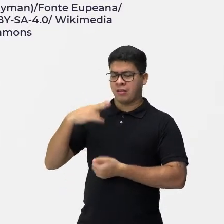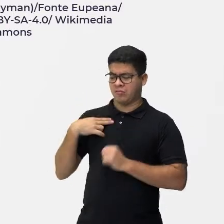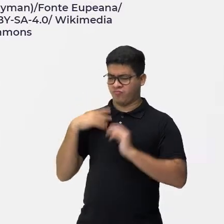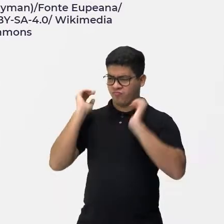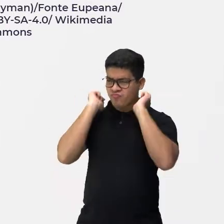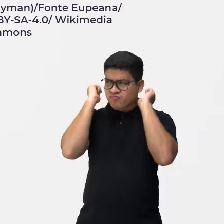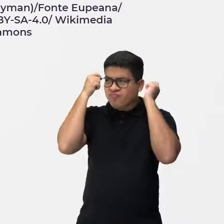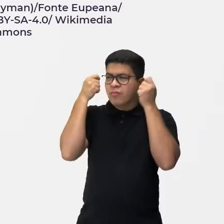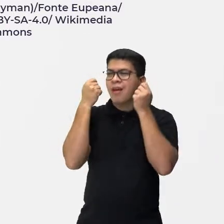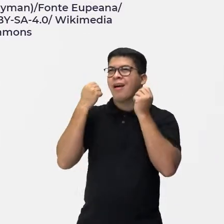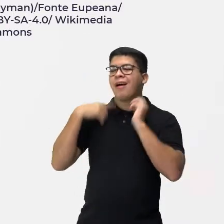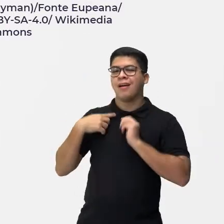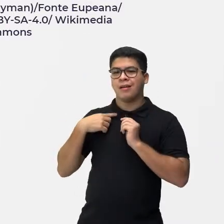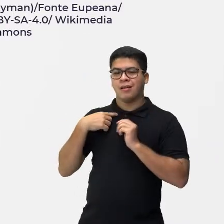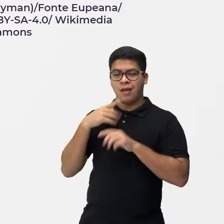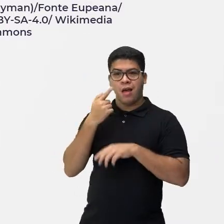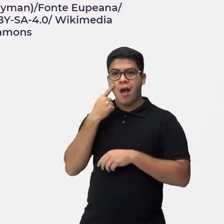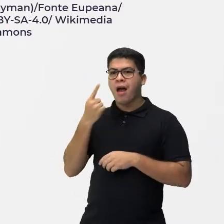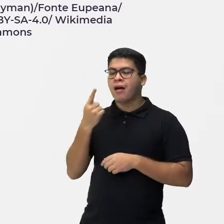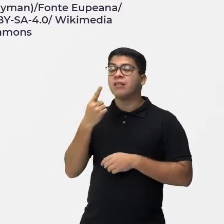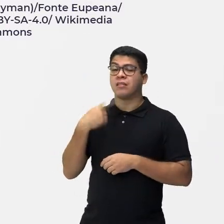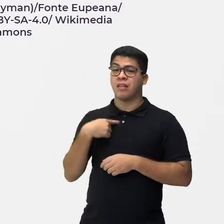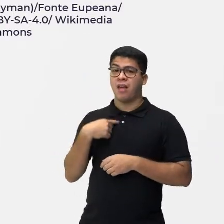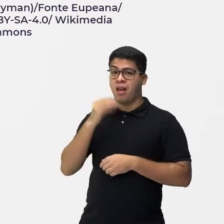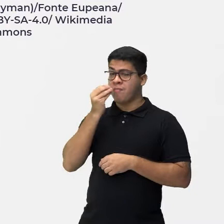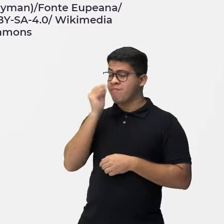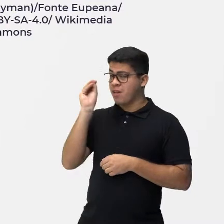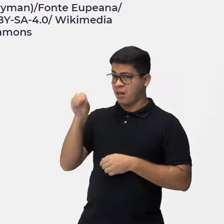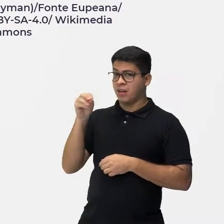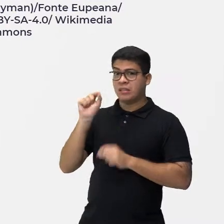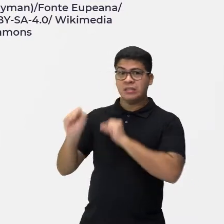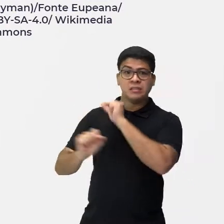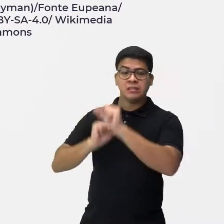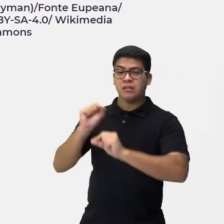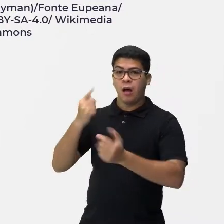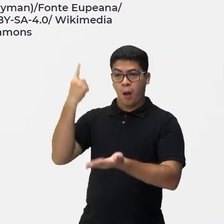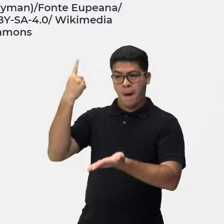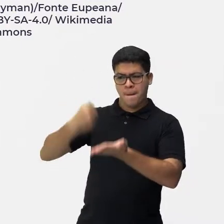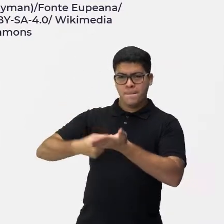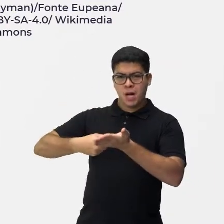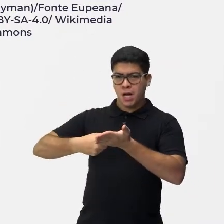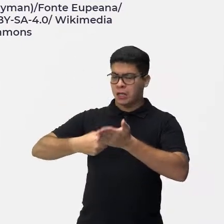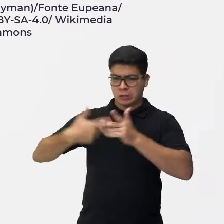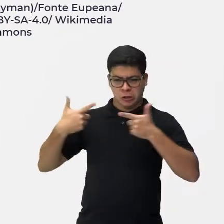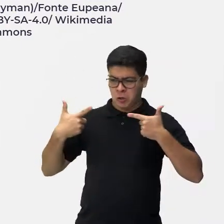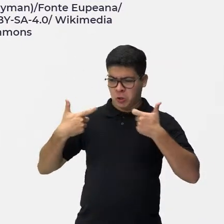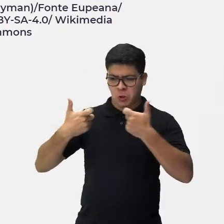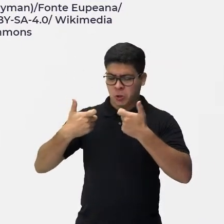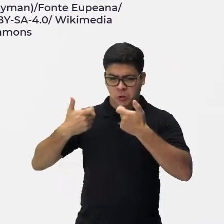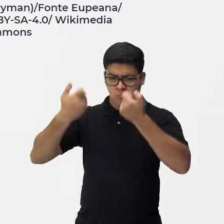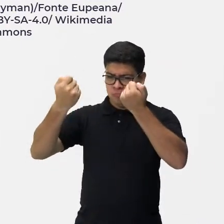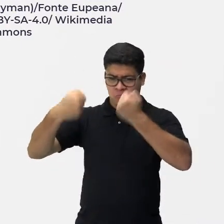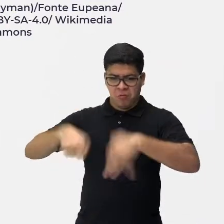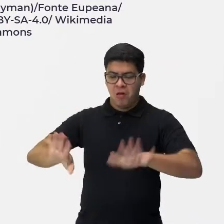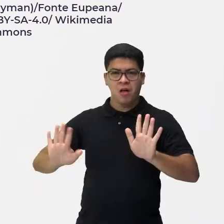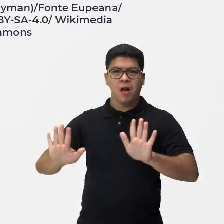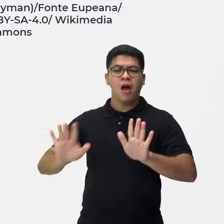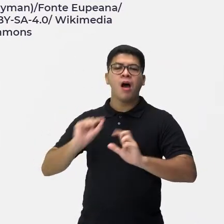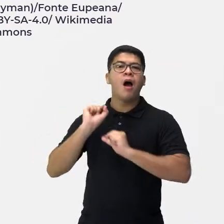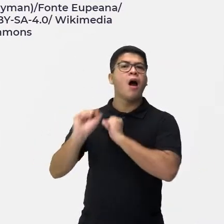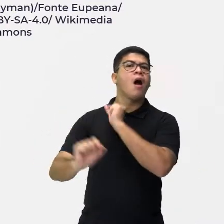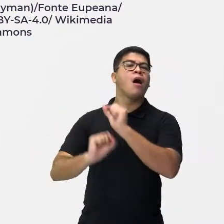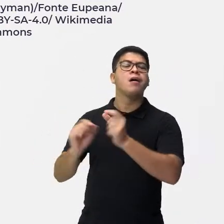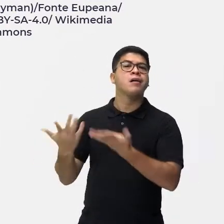um deboche de leve aí, né? E esse acordo de não agressão firmado entre a Alemanha e a União Soviética é para